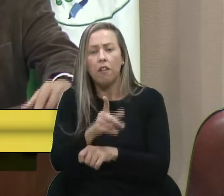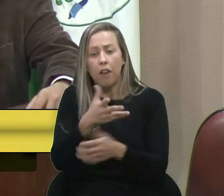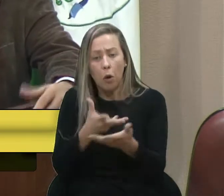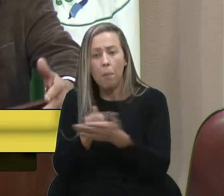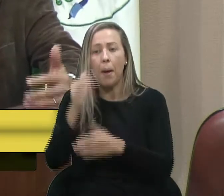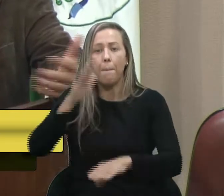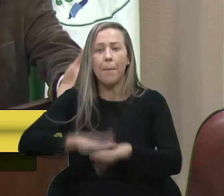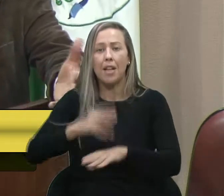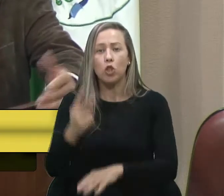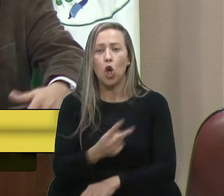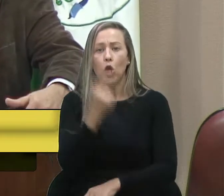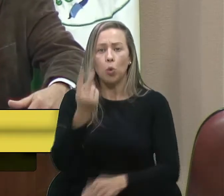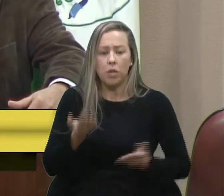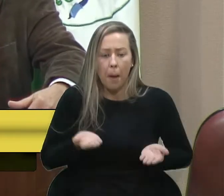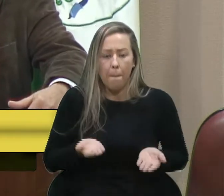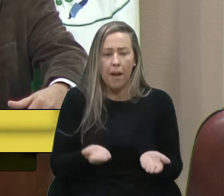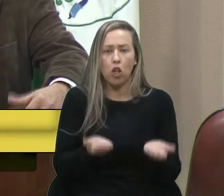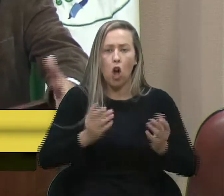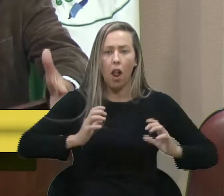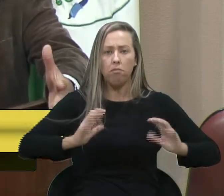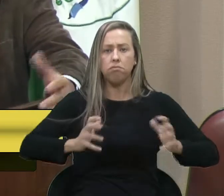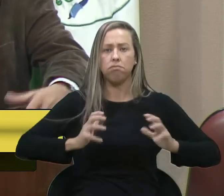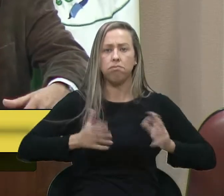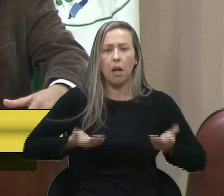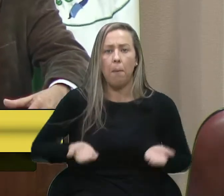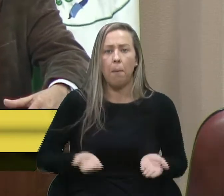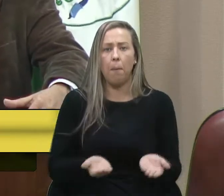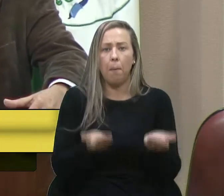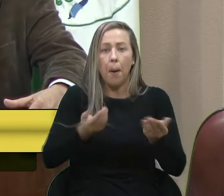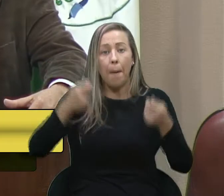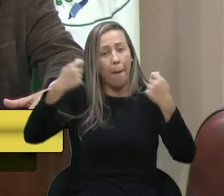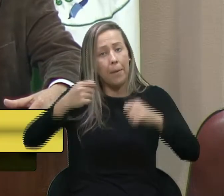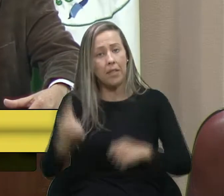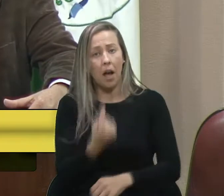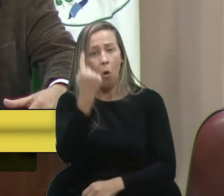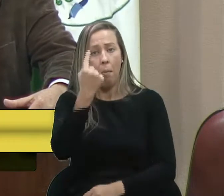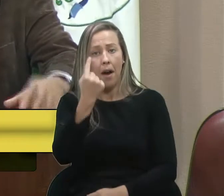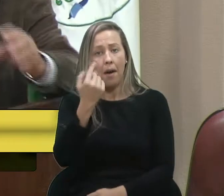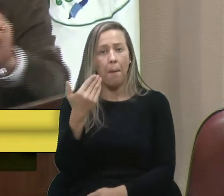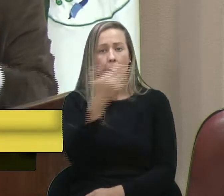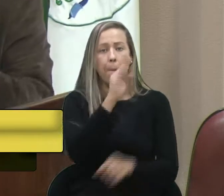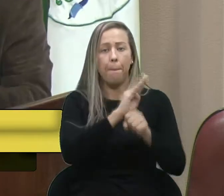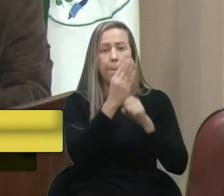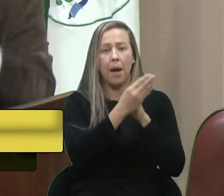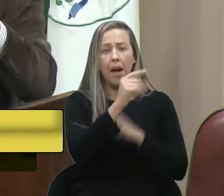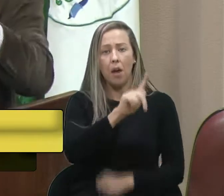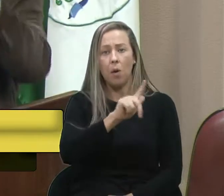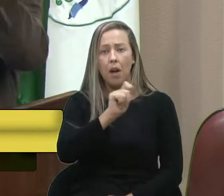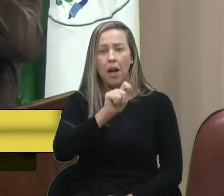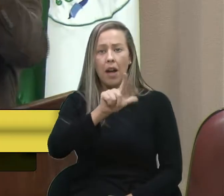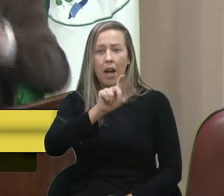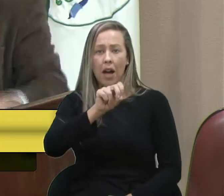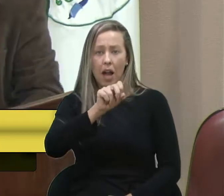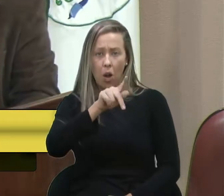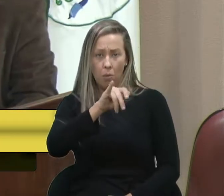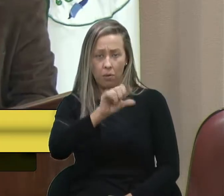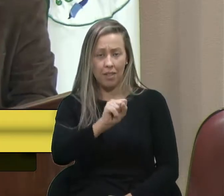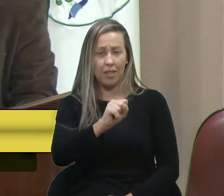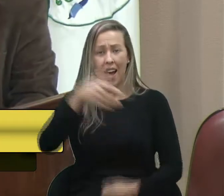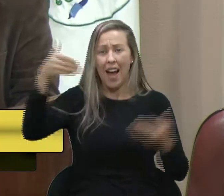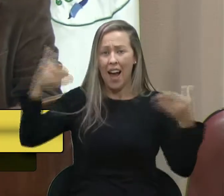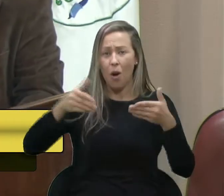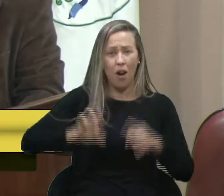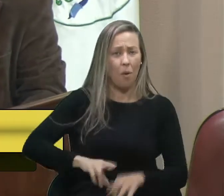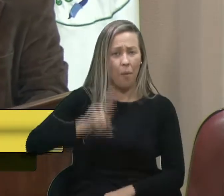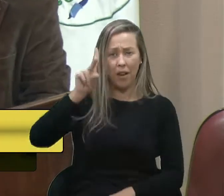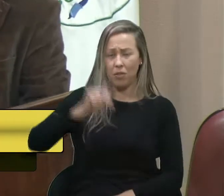2 patrolas, motoniveladoras, precisa uma para Galópolis. E agora a situação não é diferente, colegas.